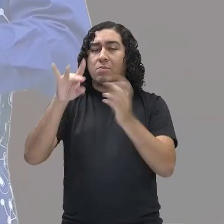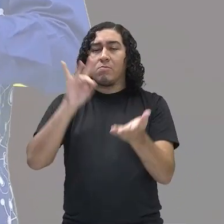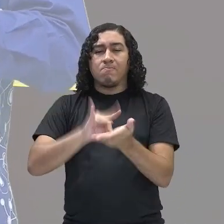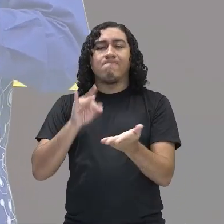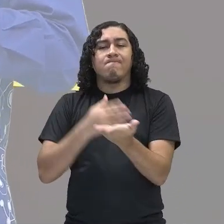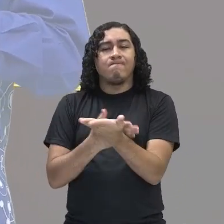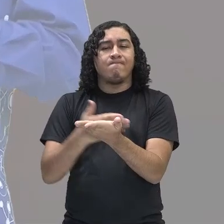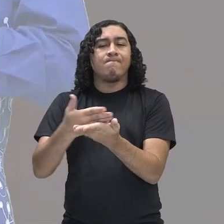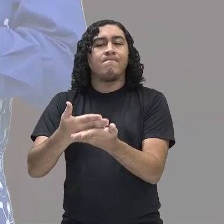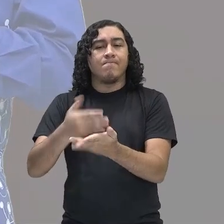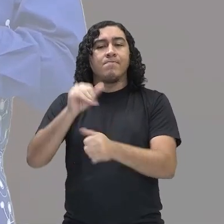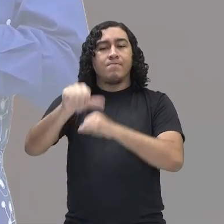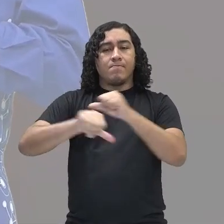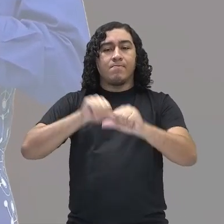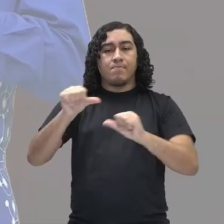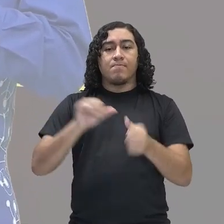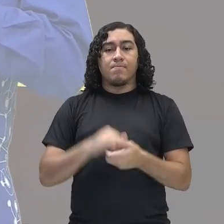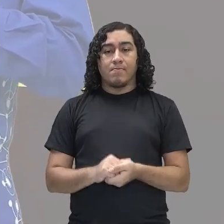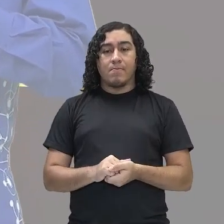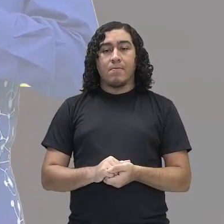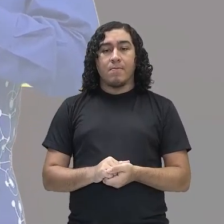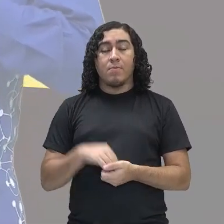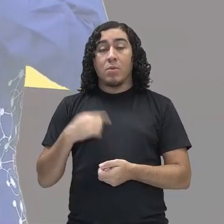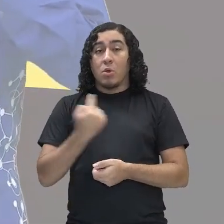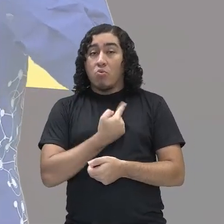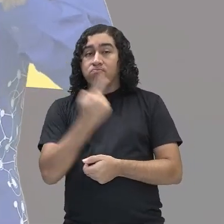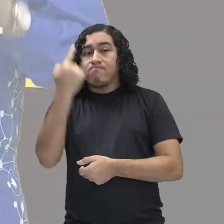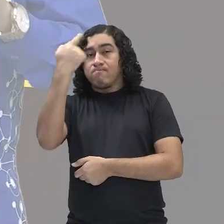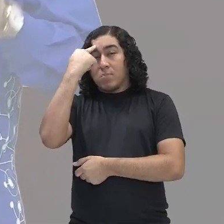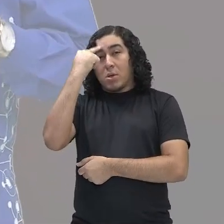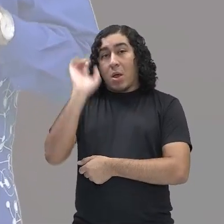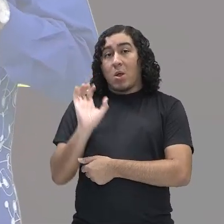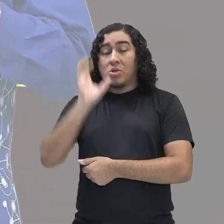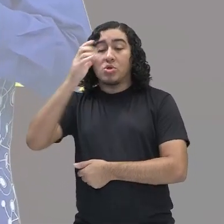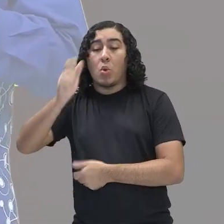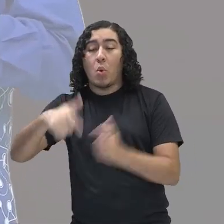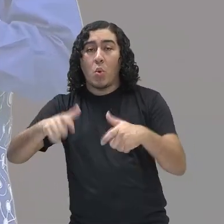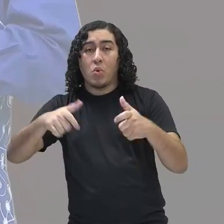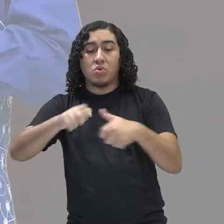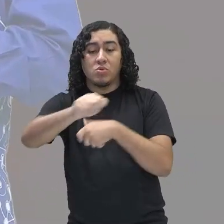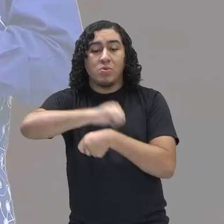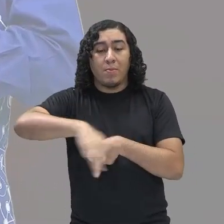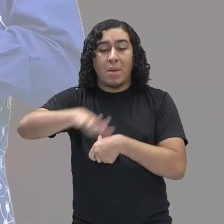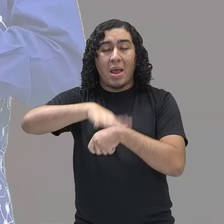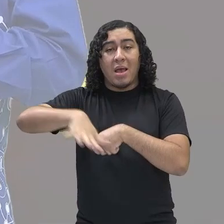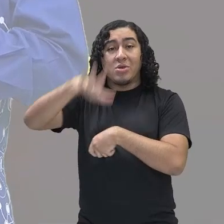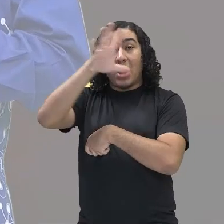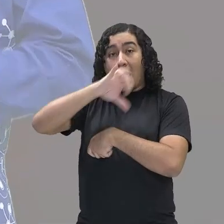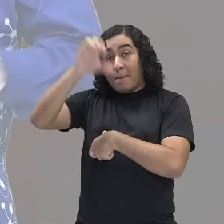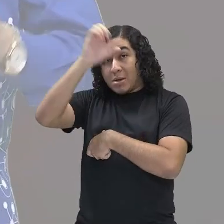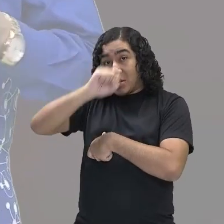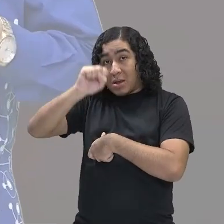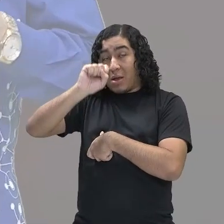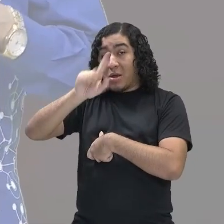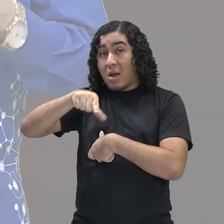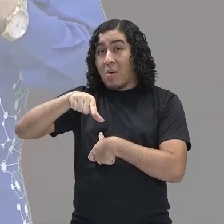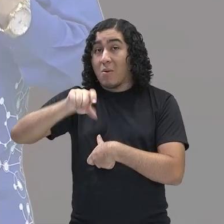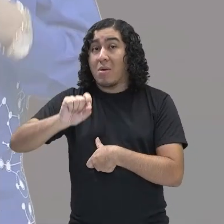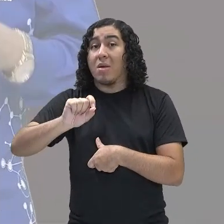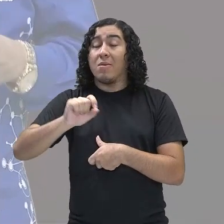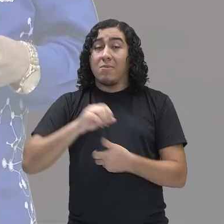uma mudança que nós falamos que eles vão acontecer nos ambientes de aprendizagem, que se tornam o quê?